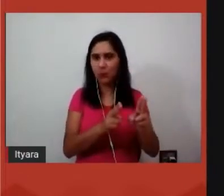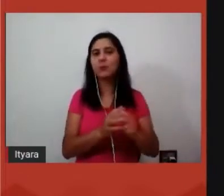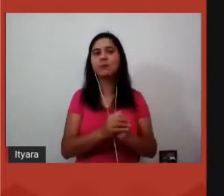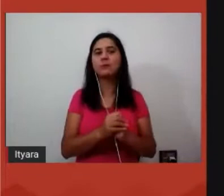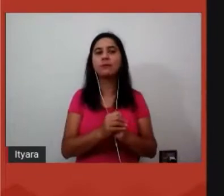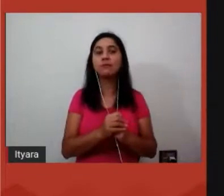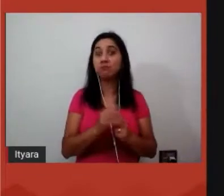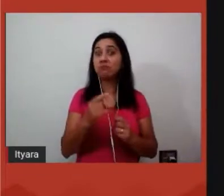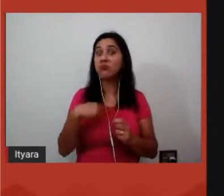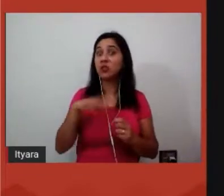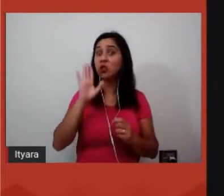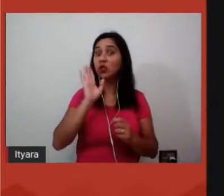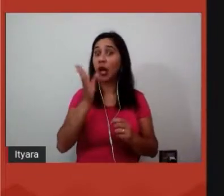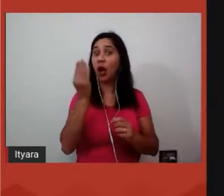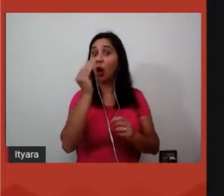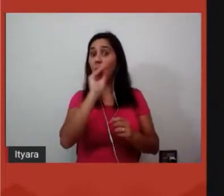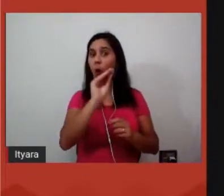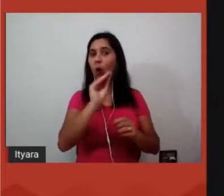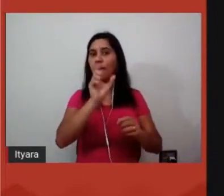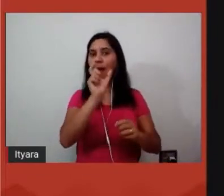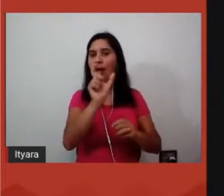Alguém já colocou flexível, ok.